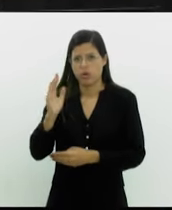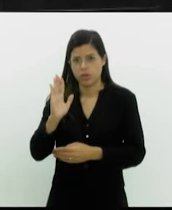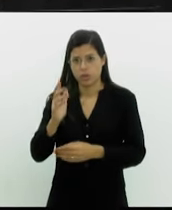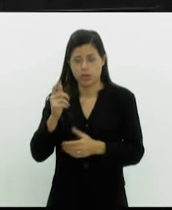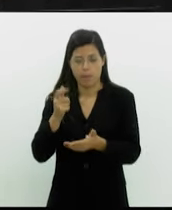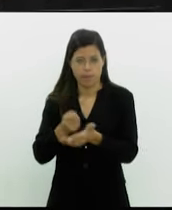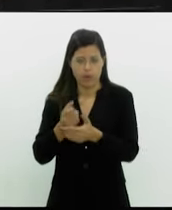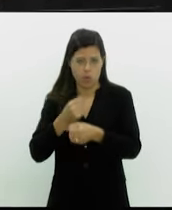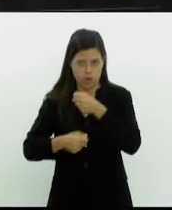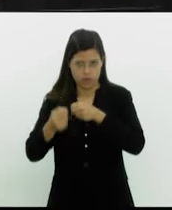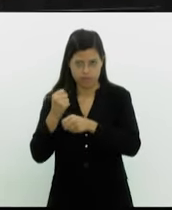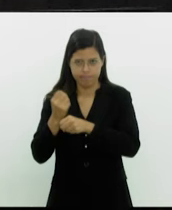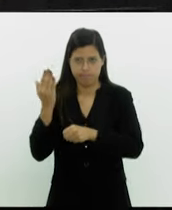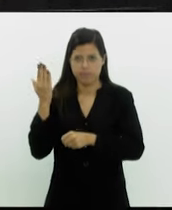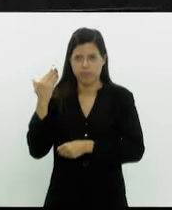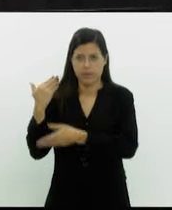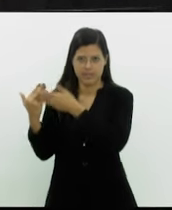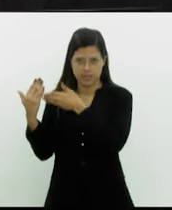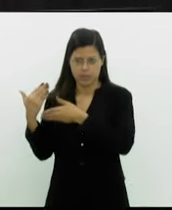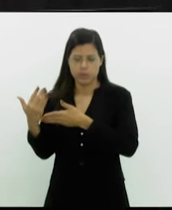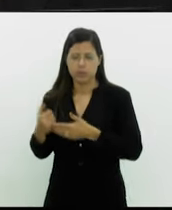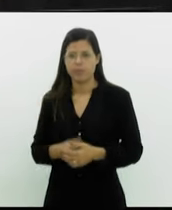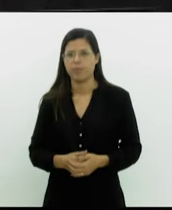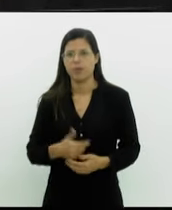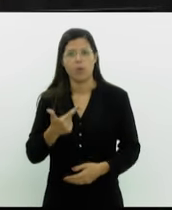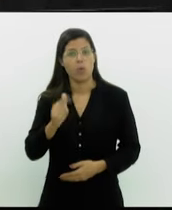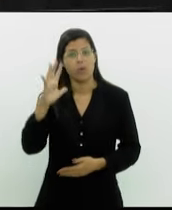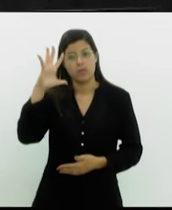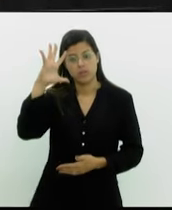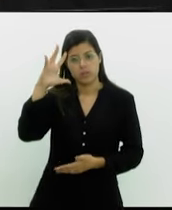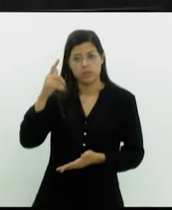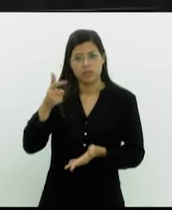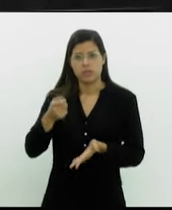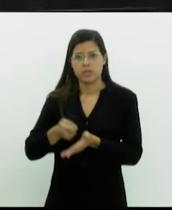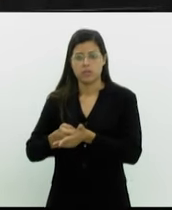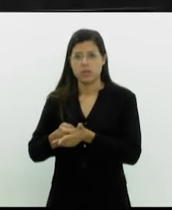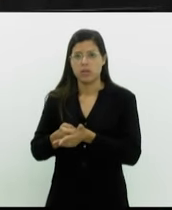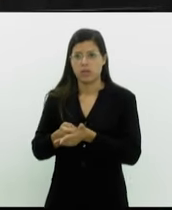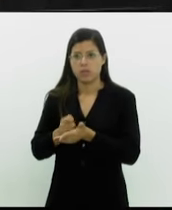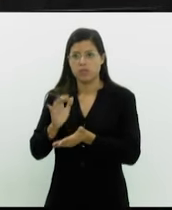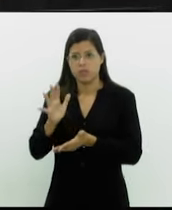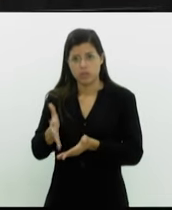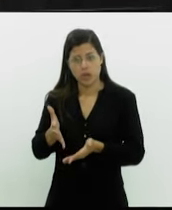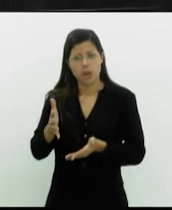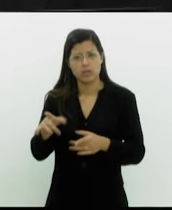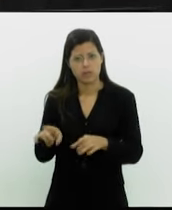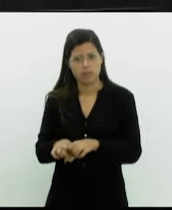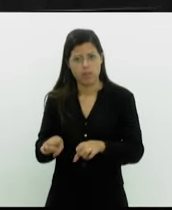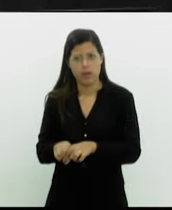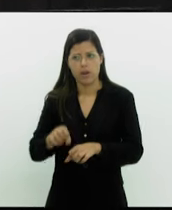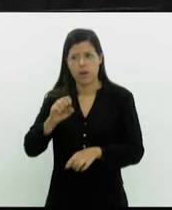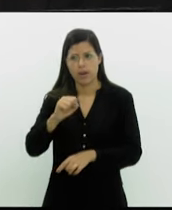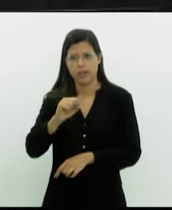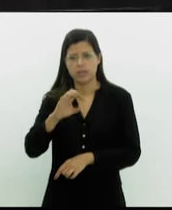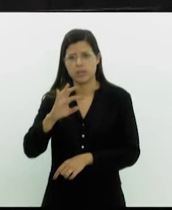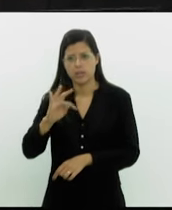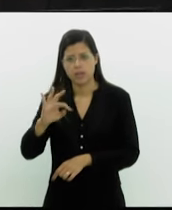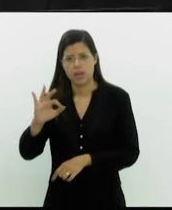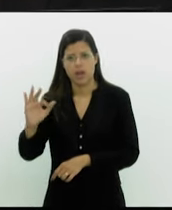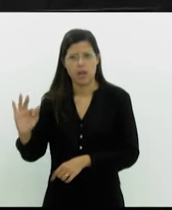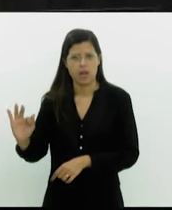Ora, outras decisões já foram dadas pelo Supremo para Minas